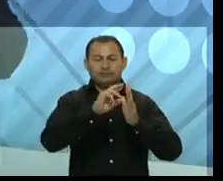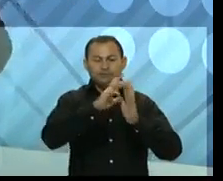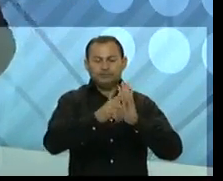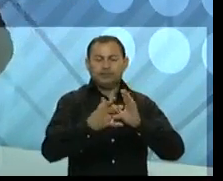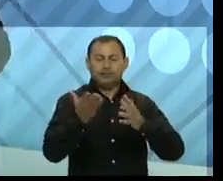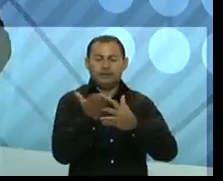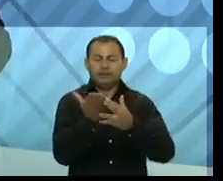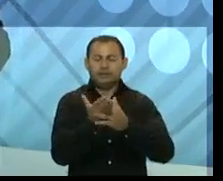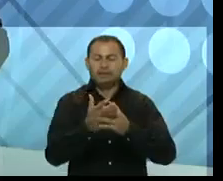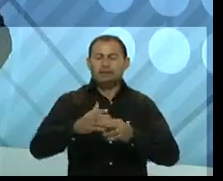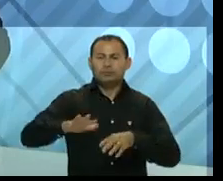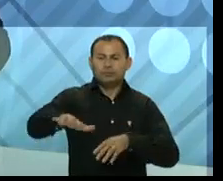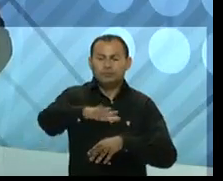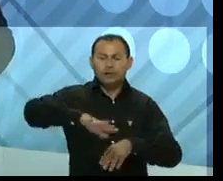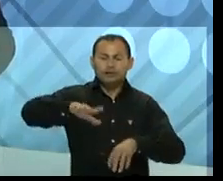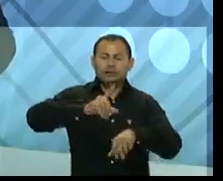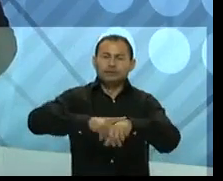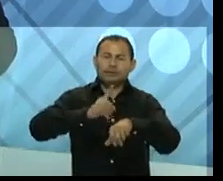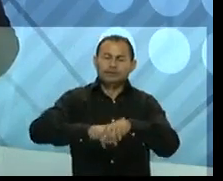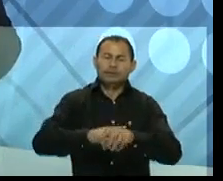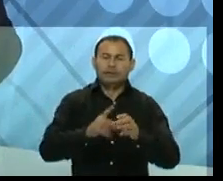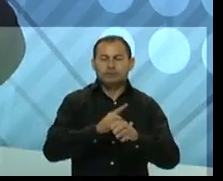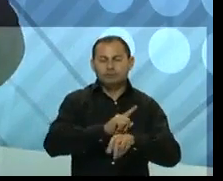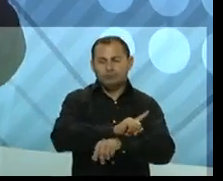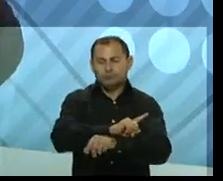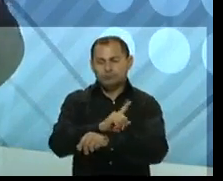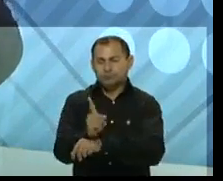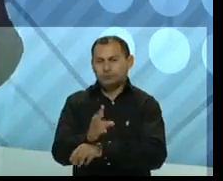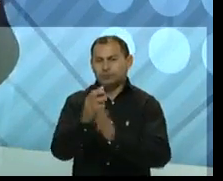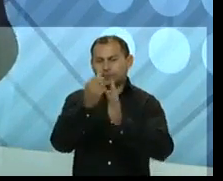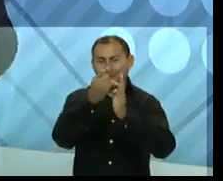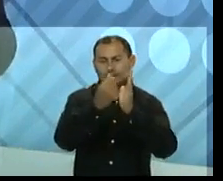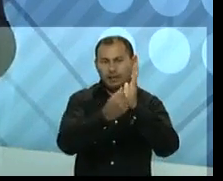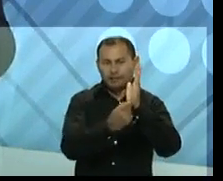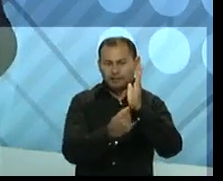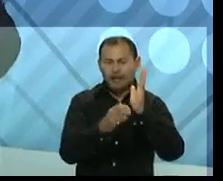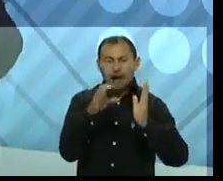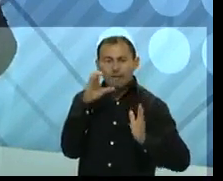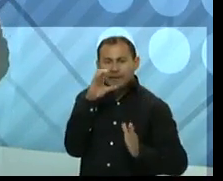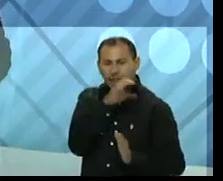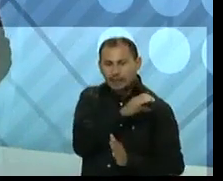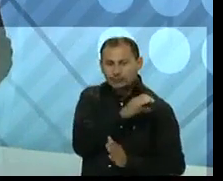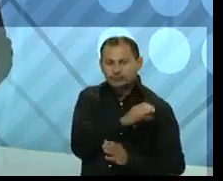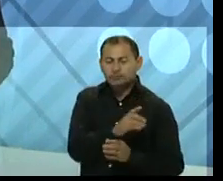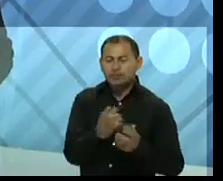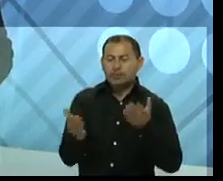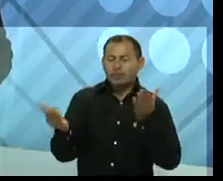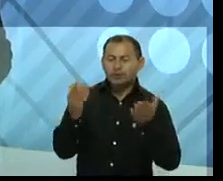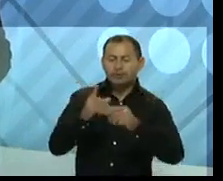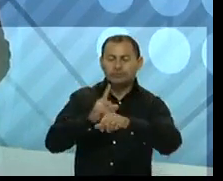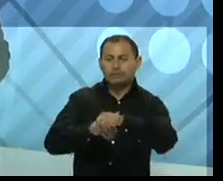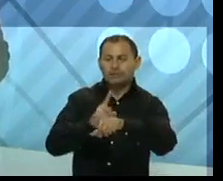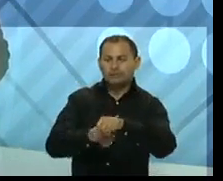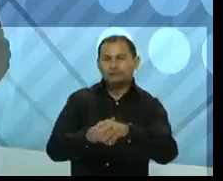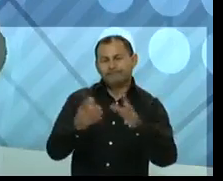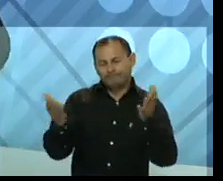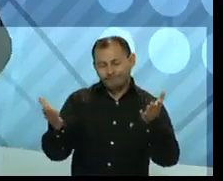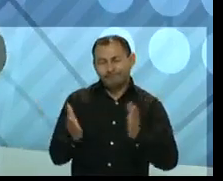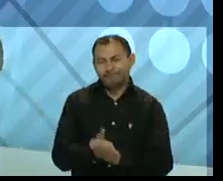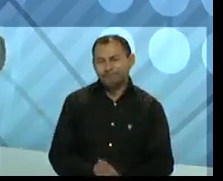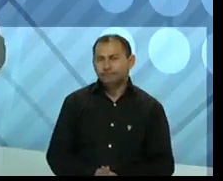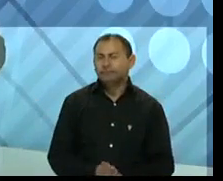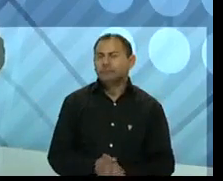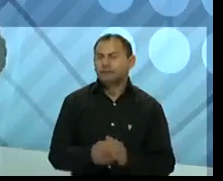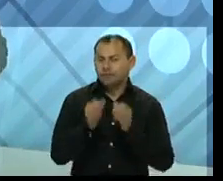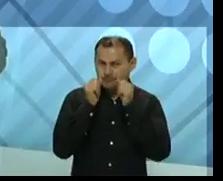espaço e o tempo. A aceleração é a velocidade em relação ao tempo, tá? Então,